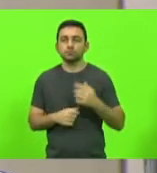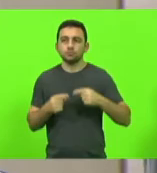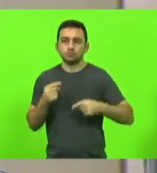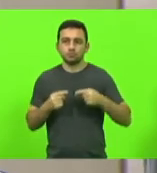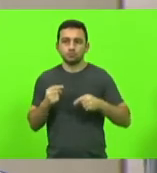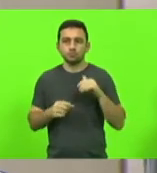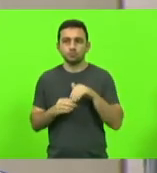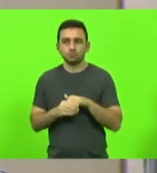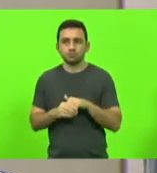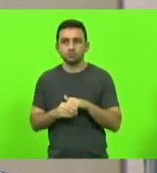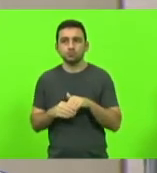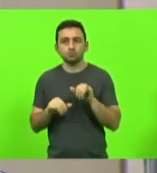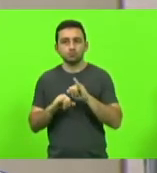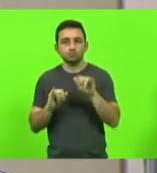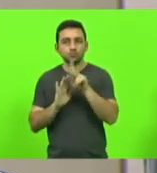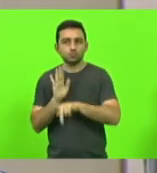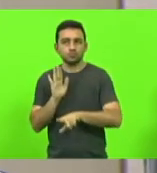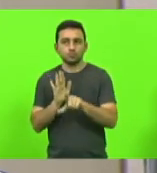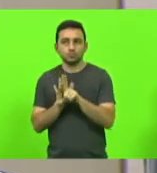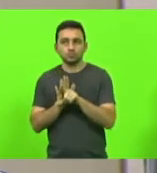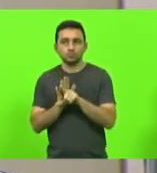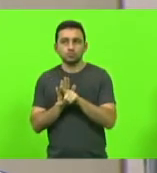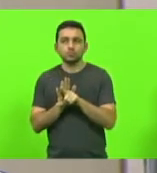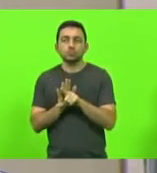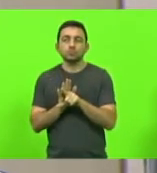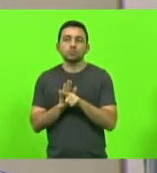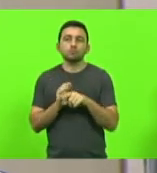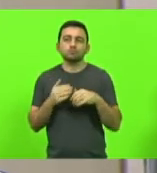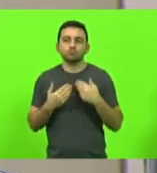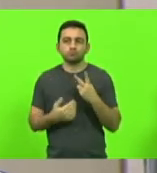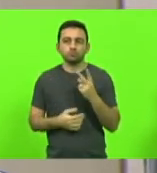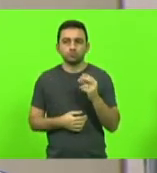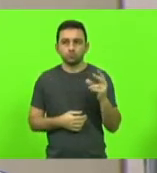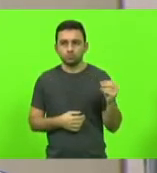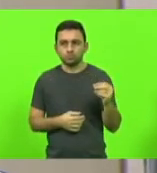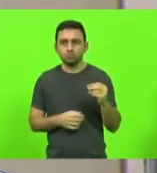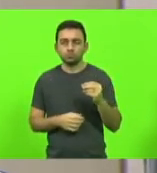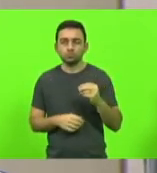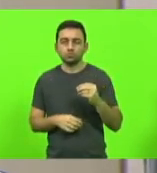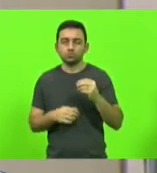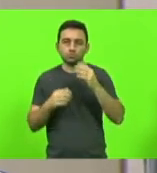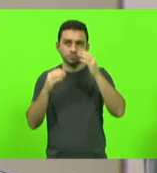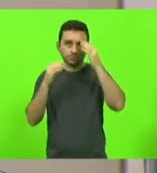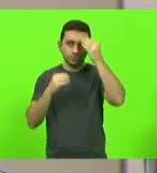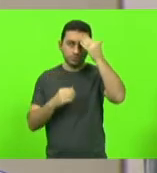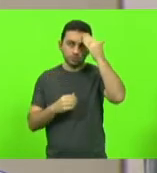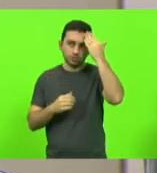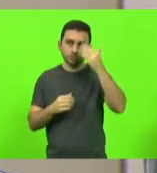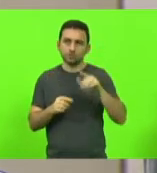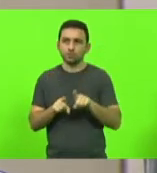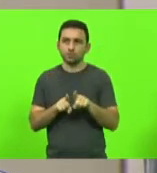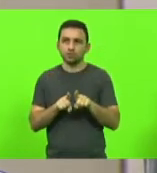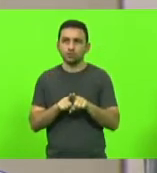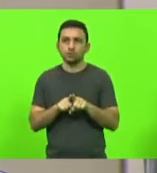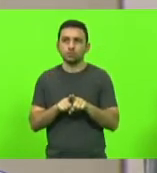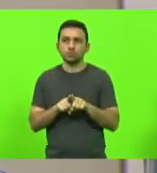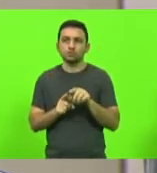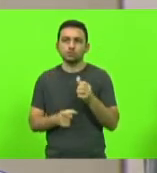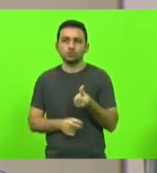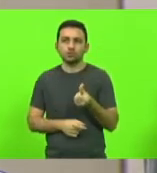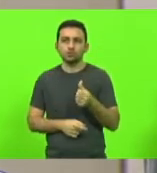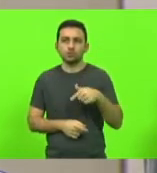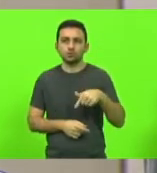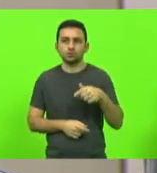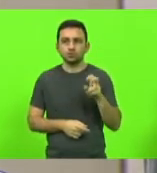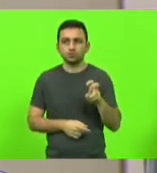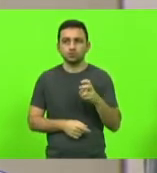em turno único do projeto de lei 242.6/2020, autor deputado Coronel Mocelin, altera a lei 14.675 de 2009,